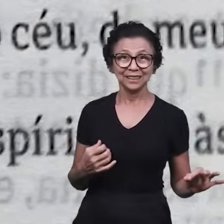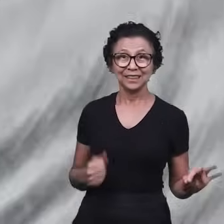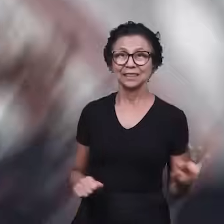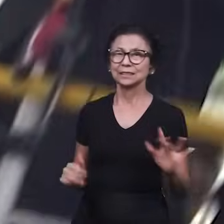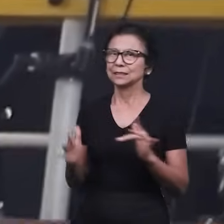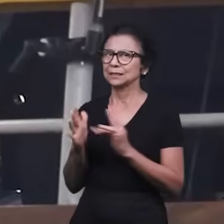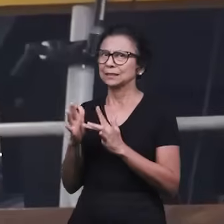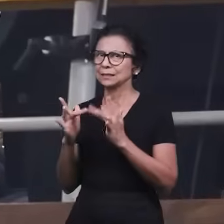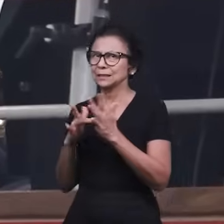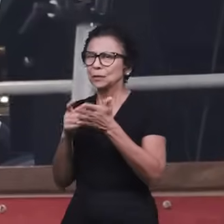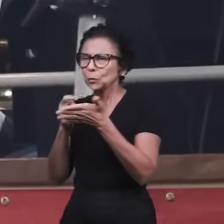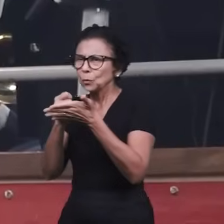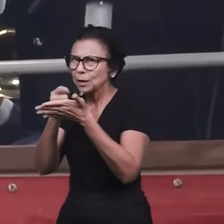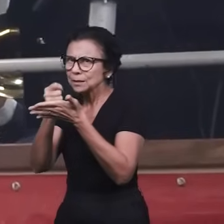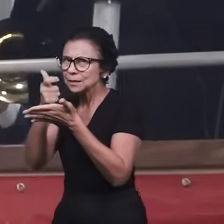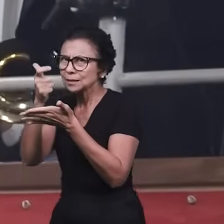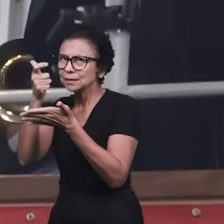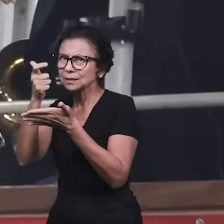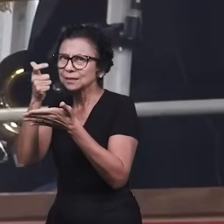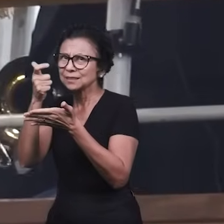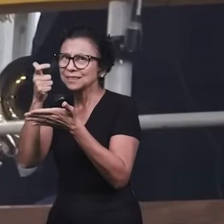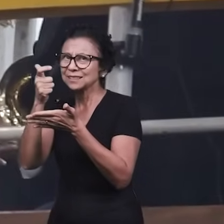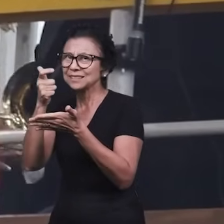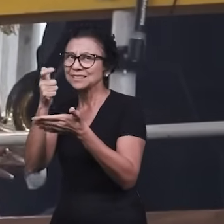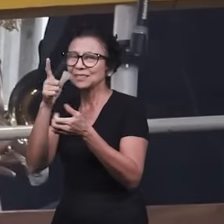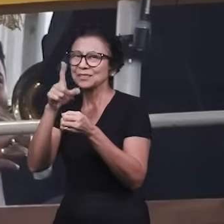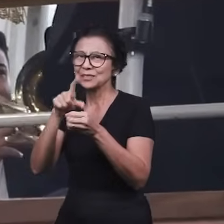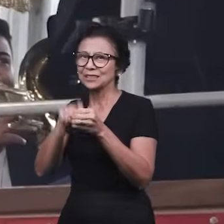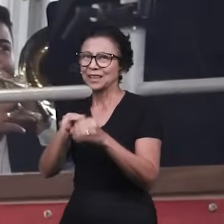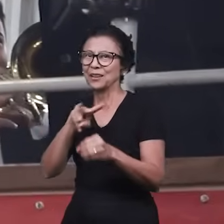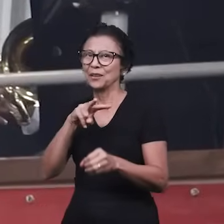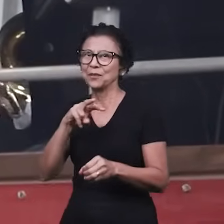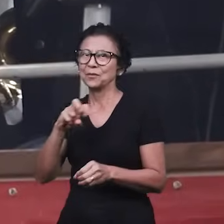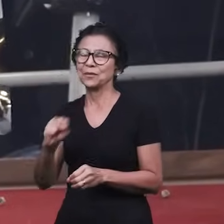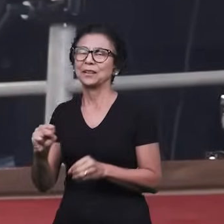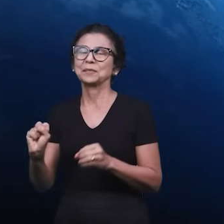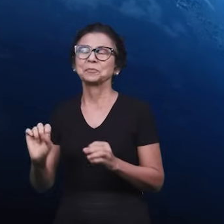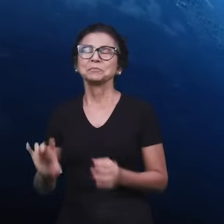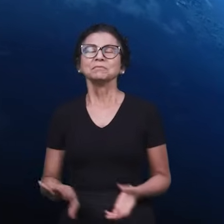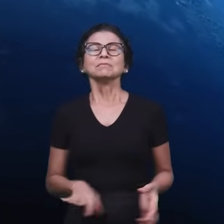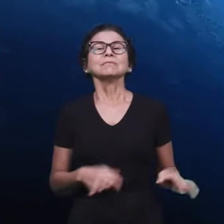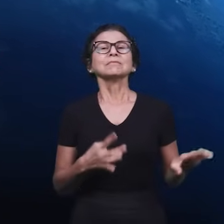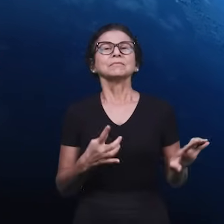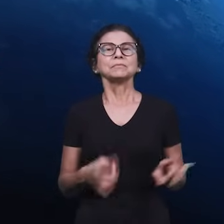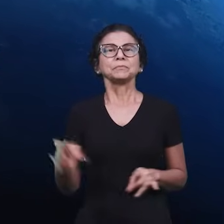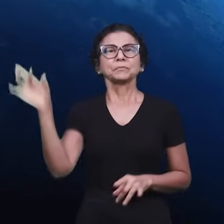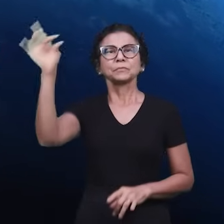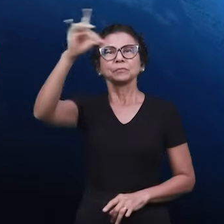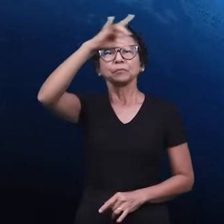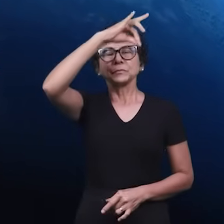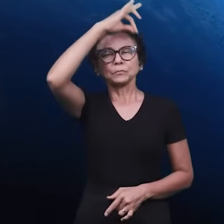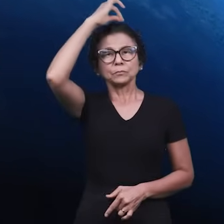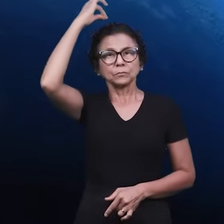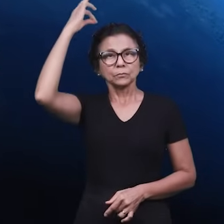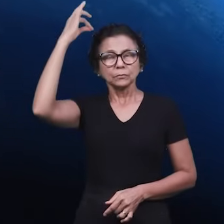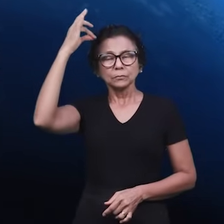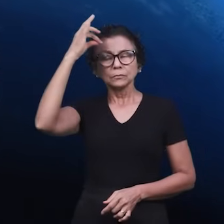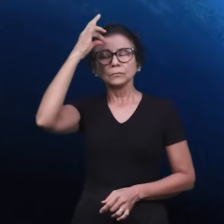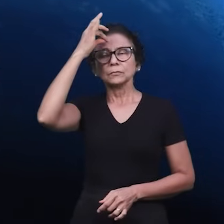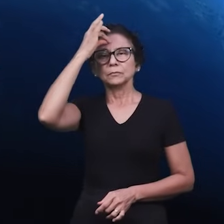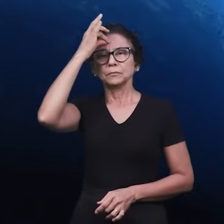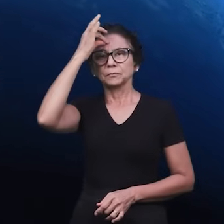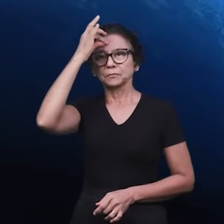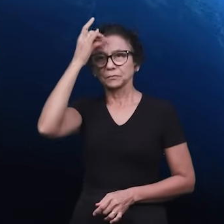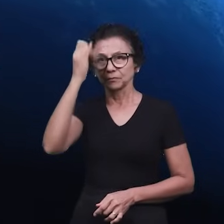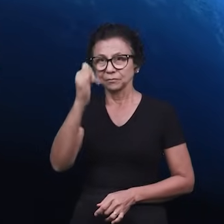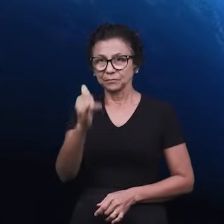presto vem. Quem tem ouvidos, ouça o que o Espírito diz